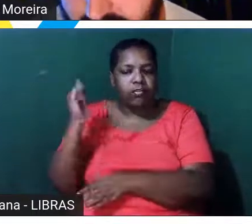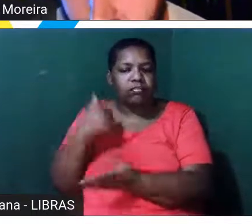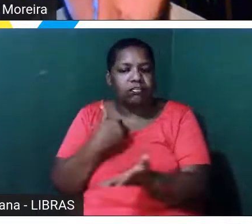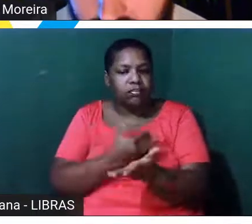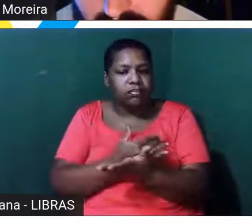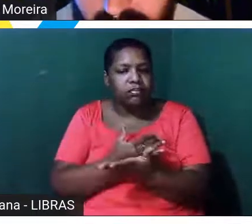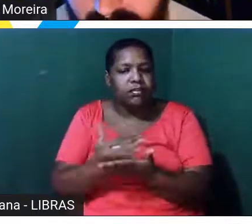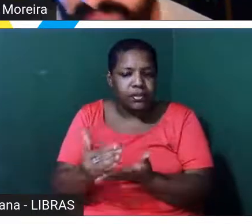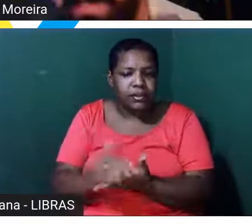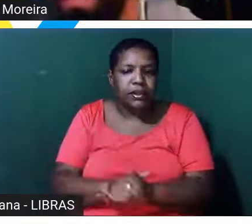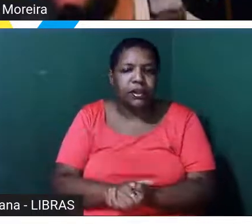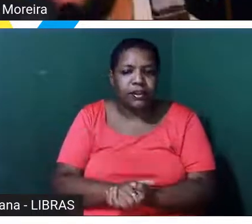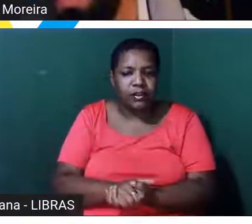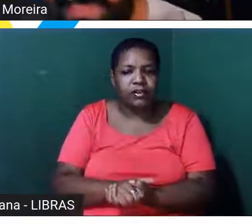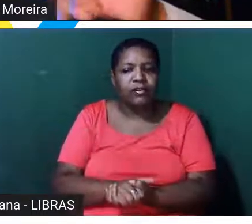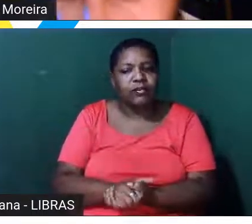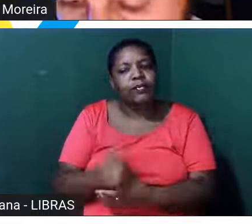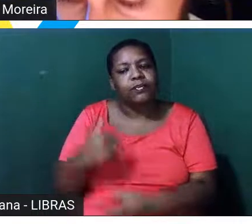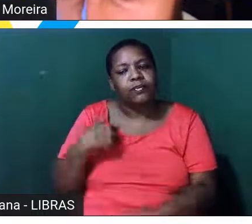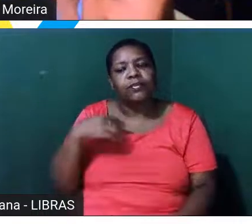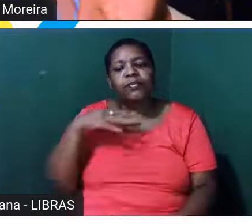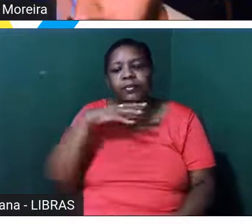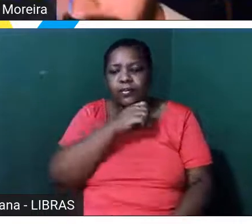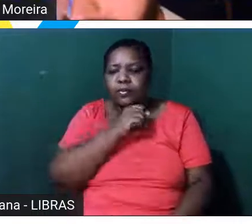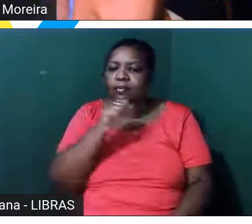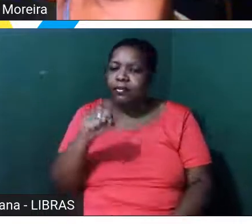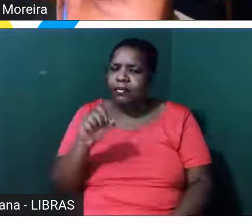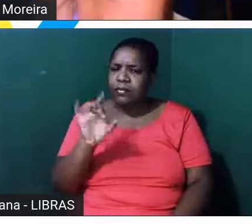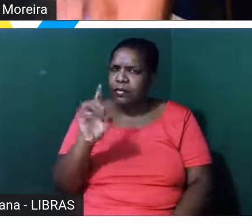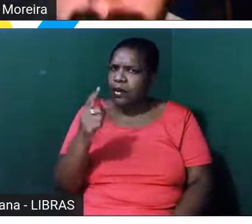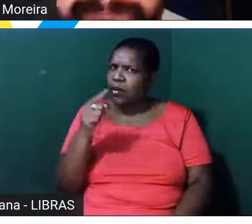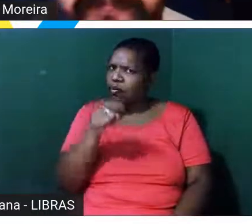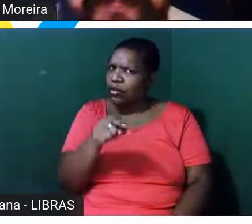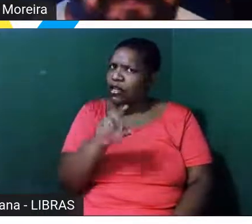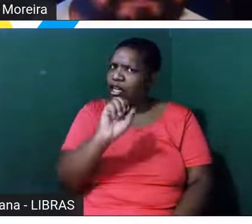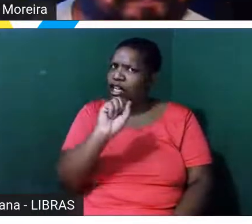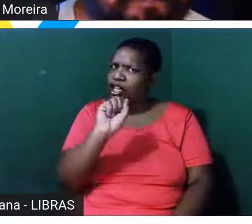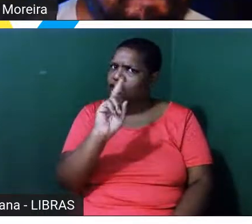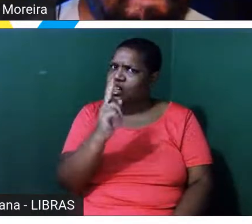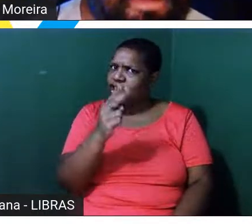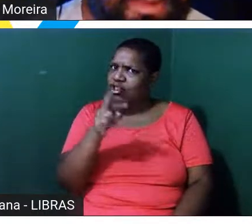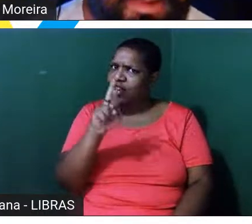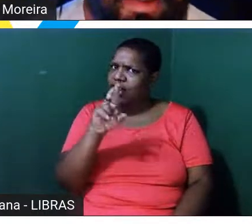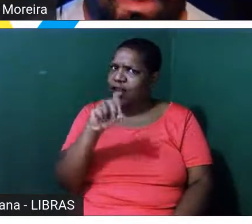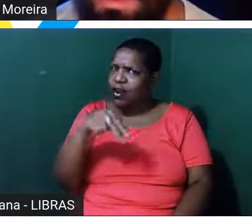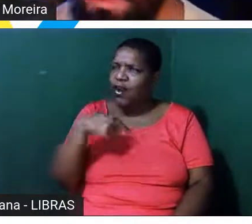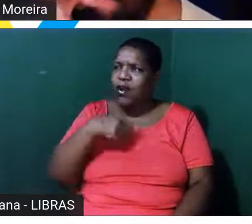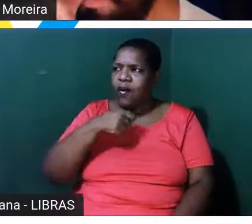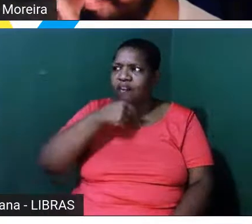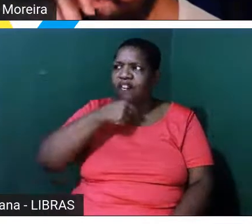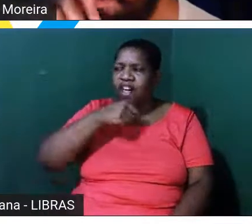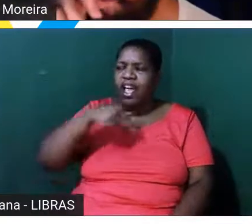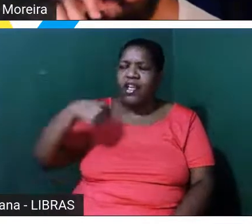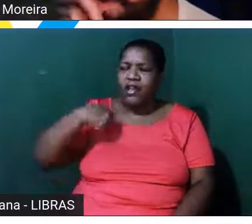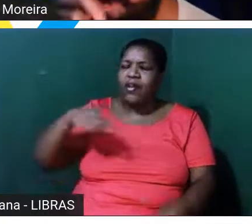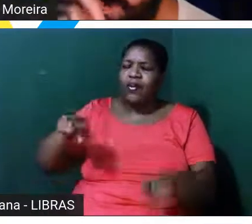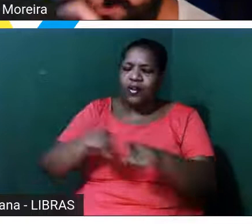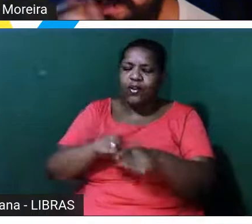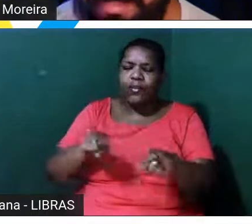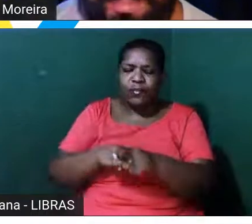iniciante do acha que não só para vocês tiraram até para eu que sou velho de guerra aqui também